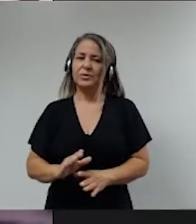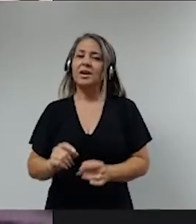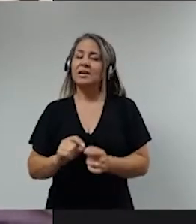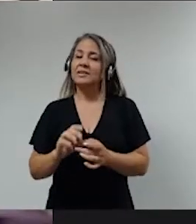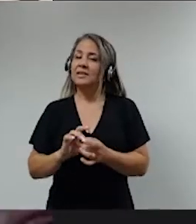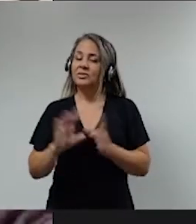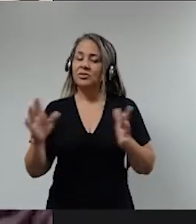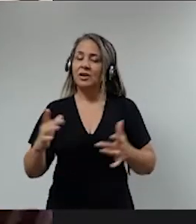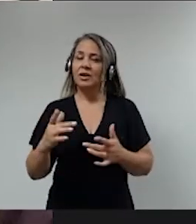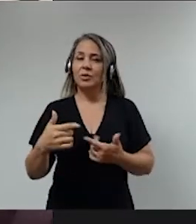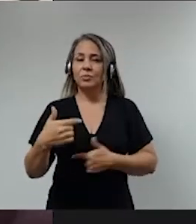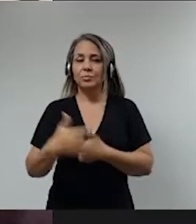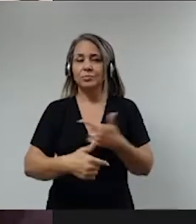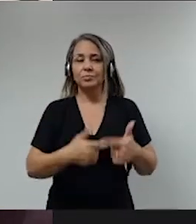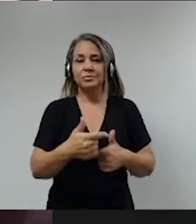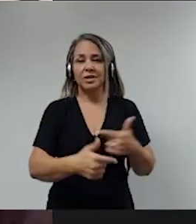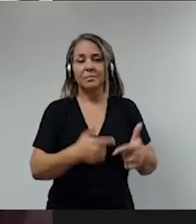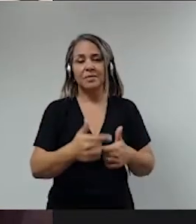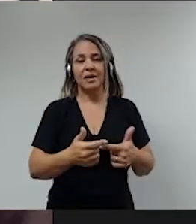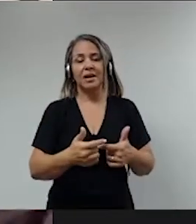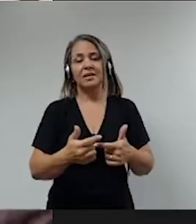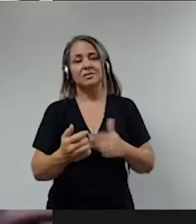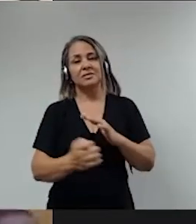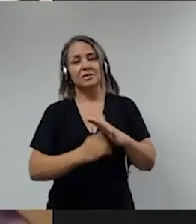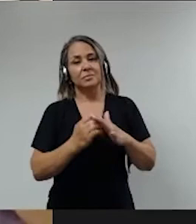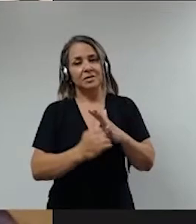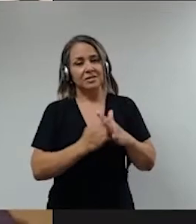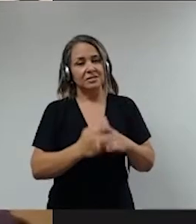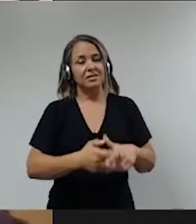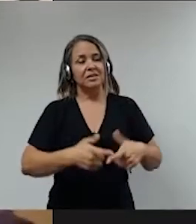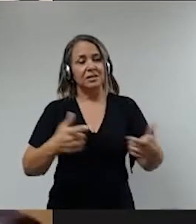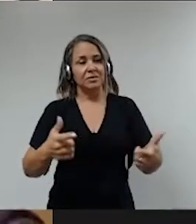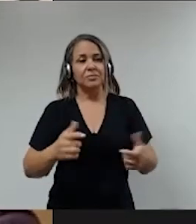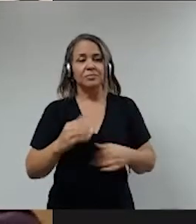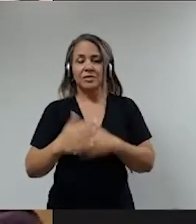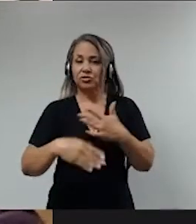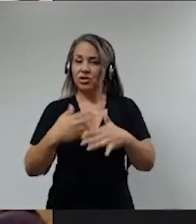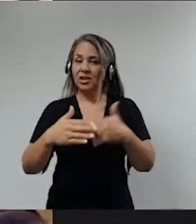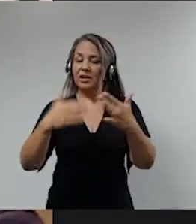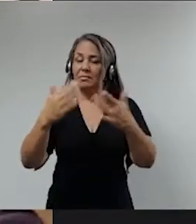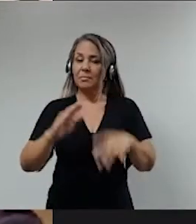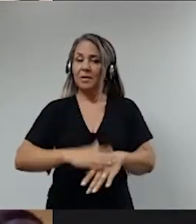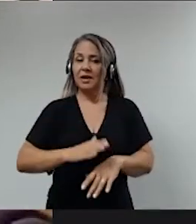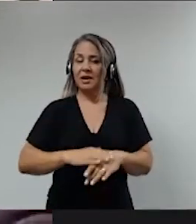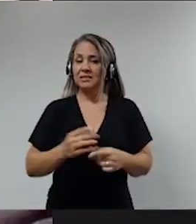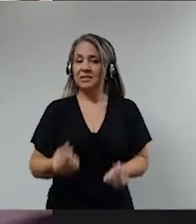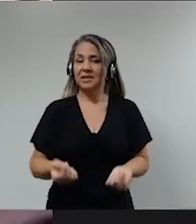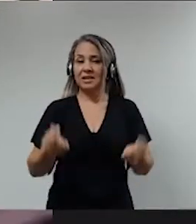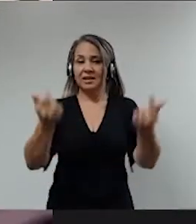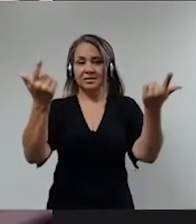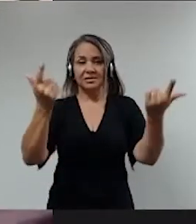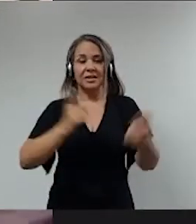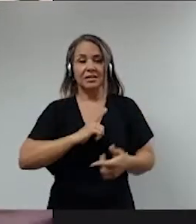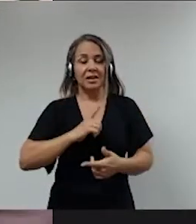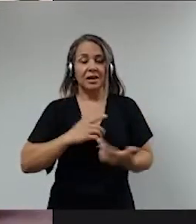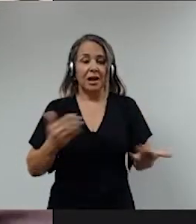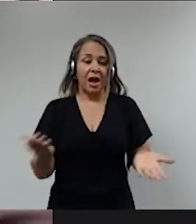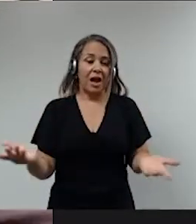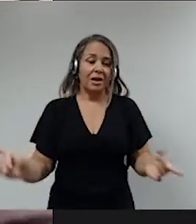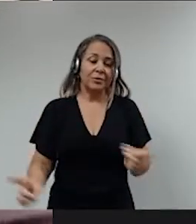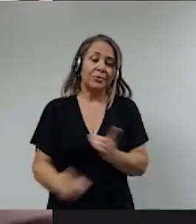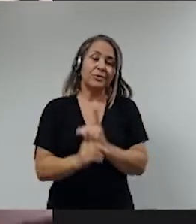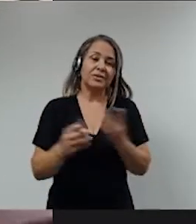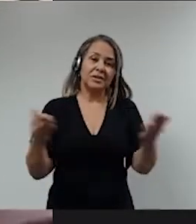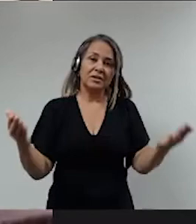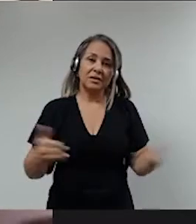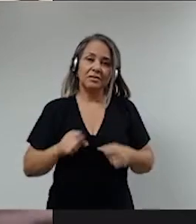de melhor, que é gerar, né, riqueza com bens e serviços. De repente, a gente se depara com uma pandemia jamais